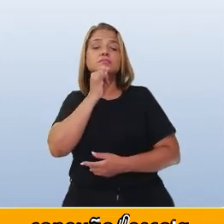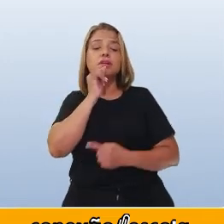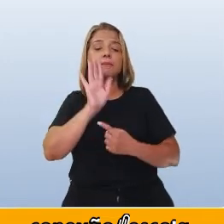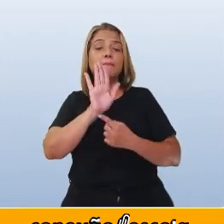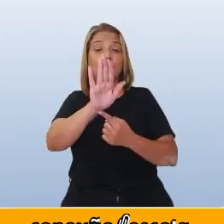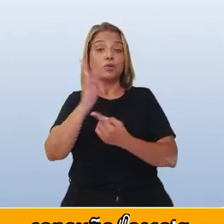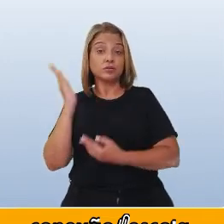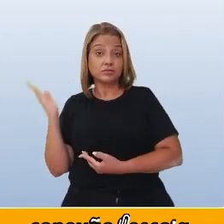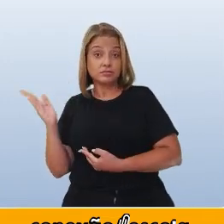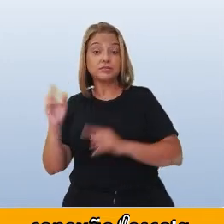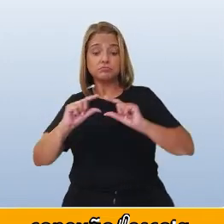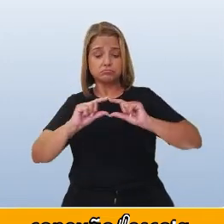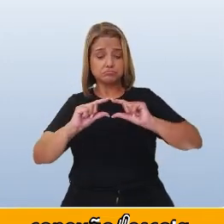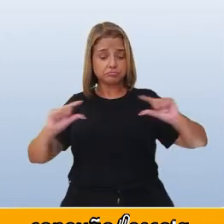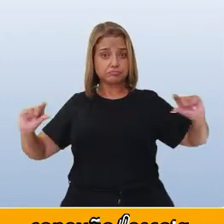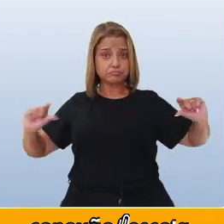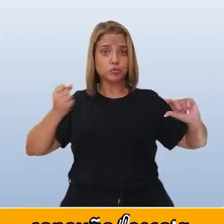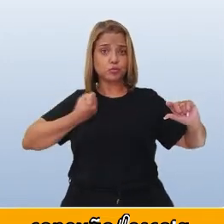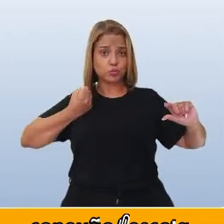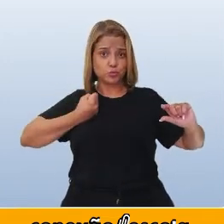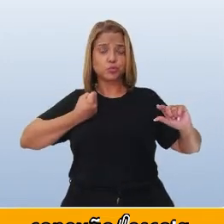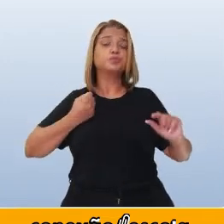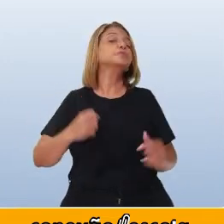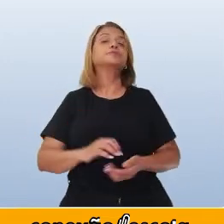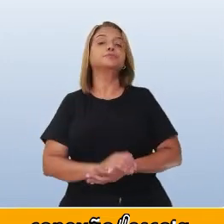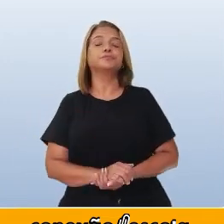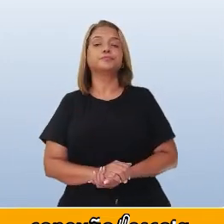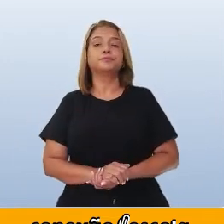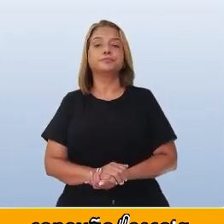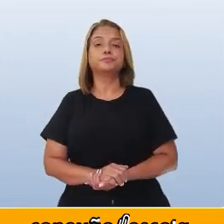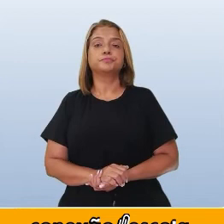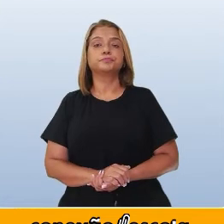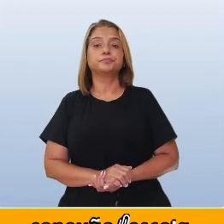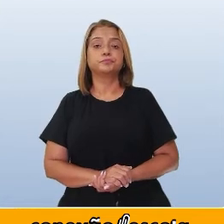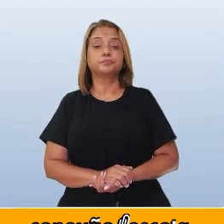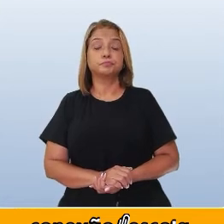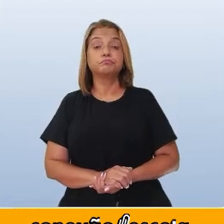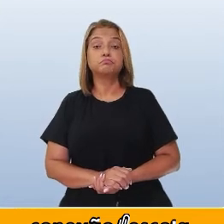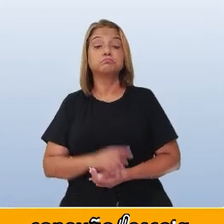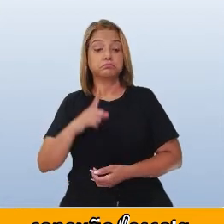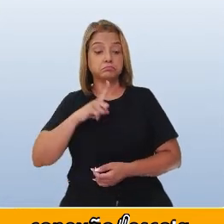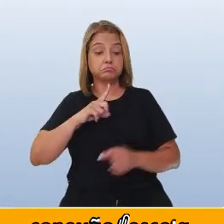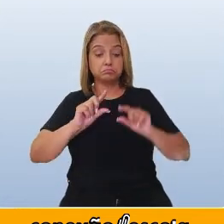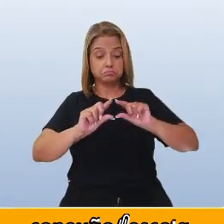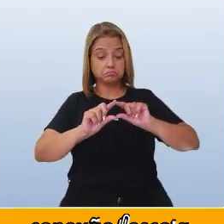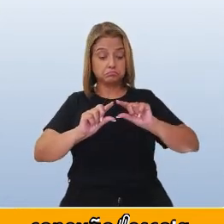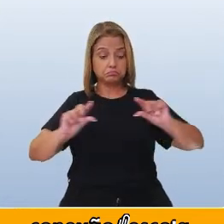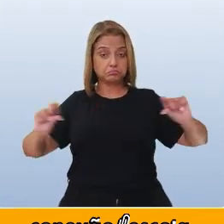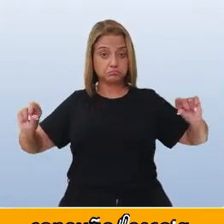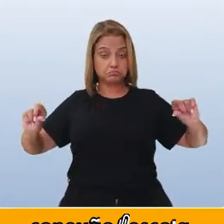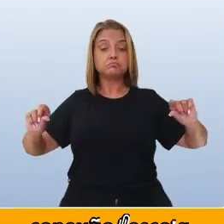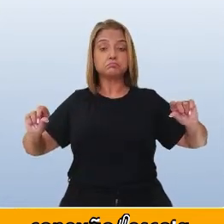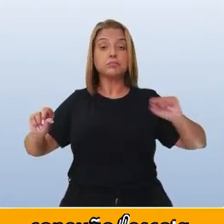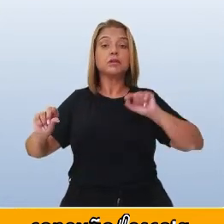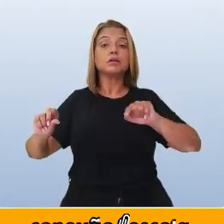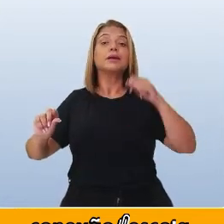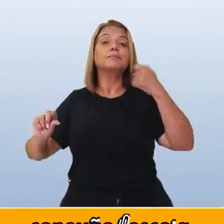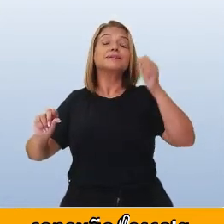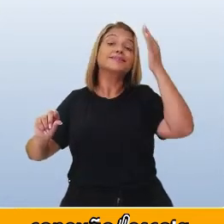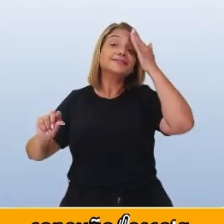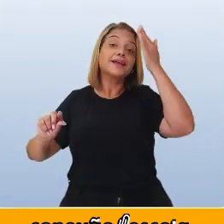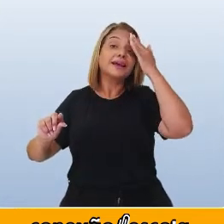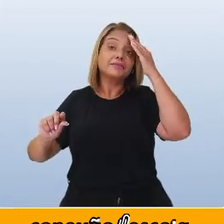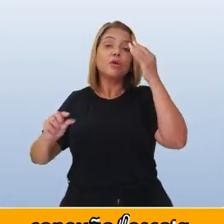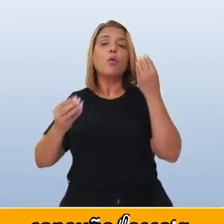algumas representações na reta numérica. Veja bem, você tem uma reta que você precisa